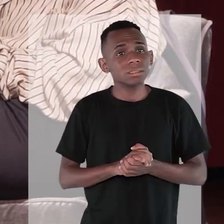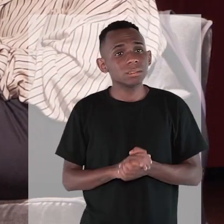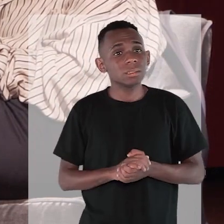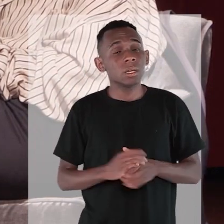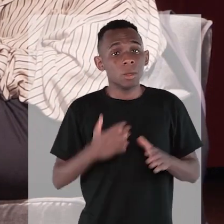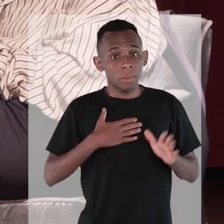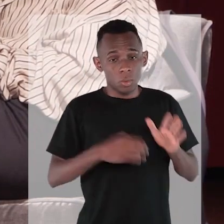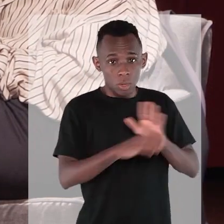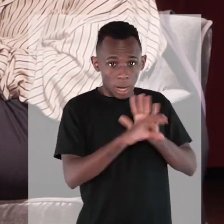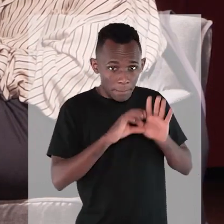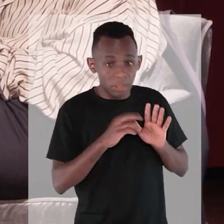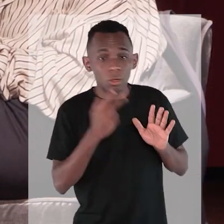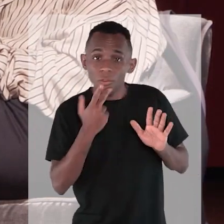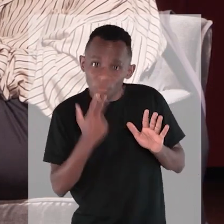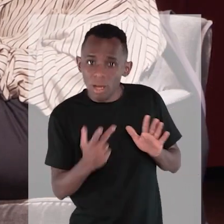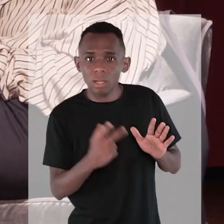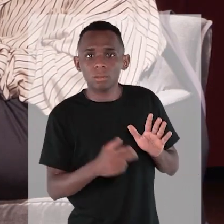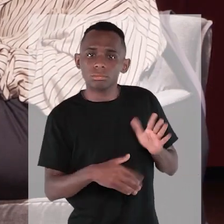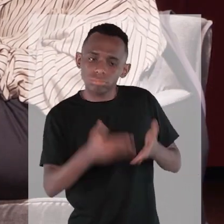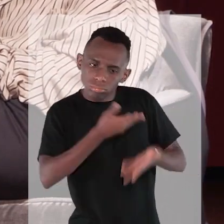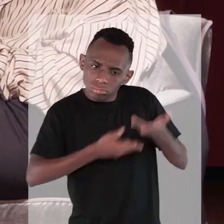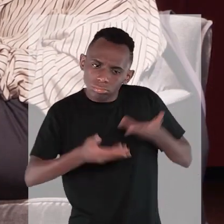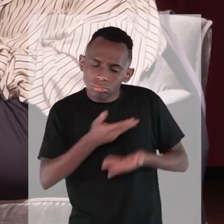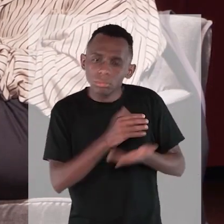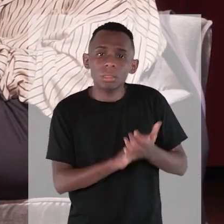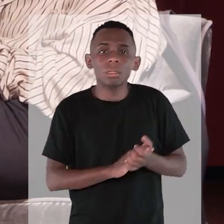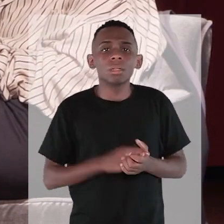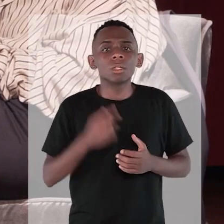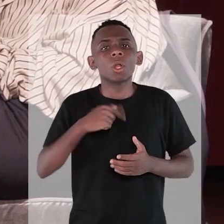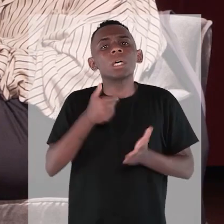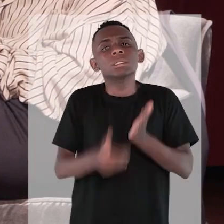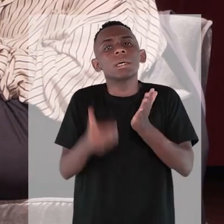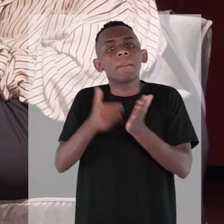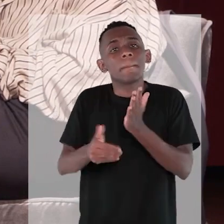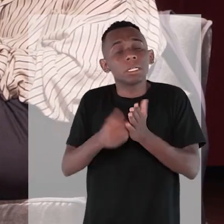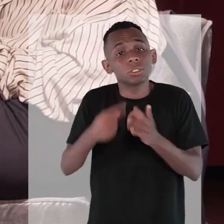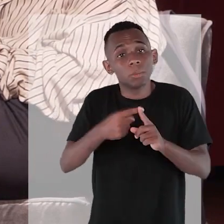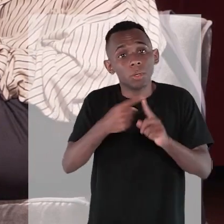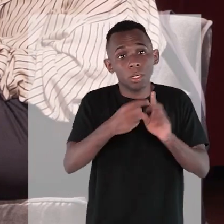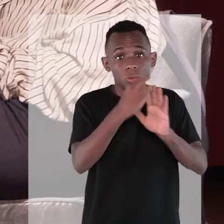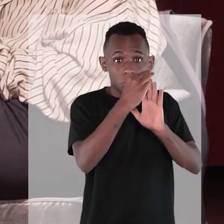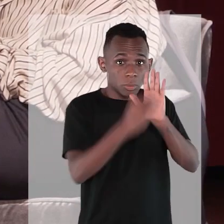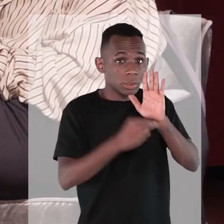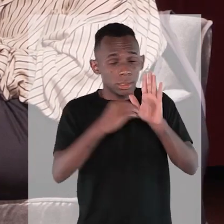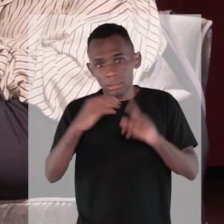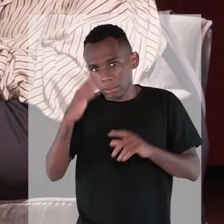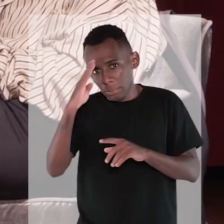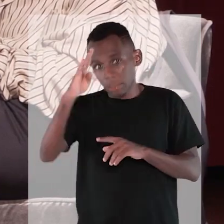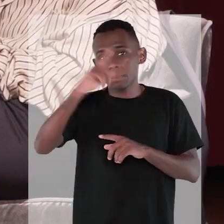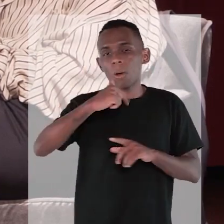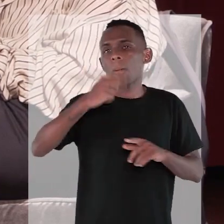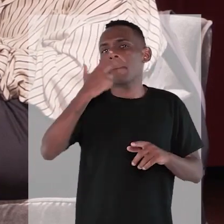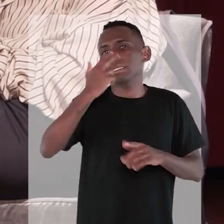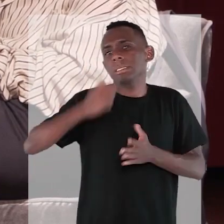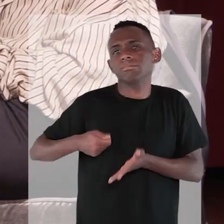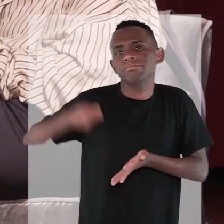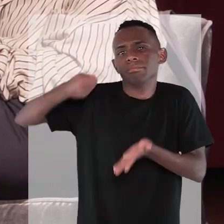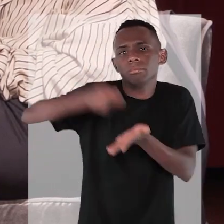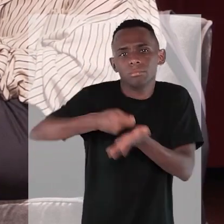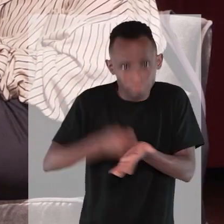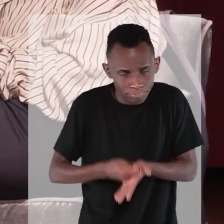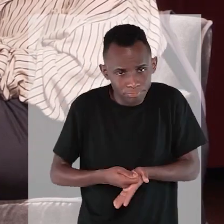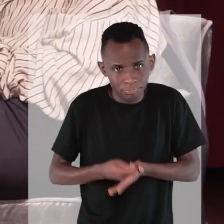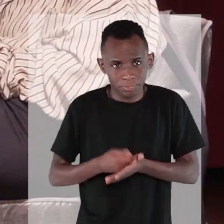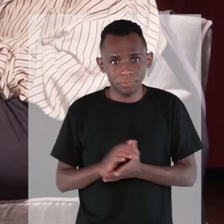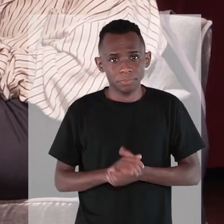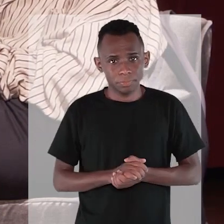capítulo, eu falo disso, porque a gente escapa, porque os grandes modelos são tão imponentes, inclusive do ponto da